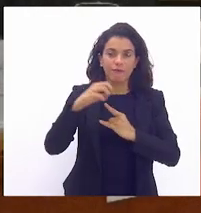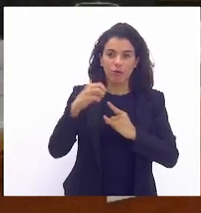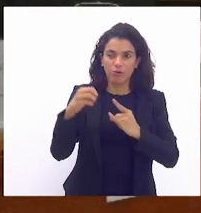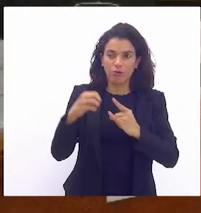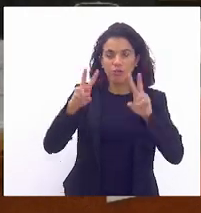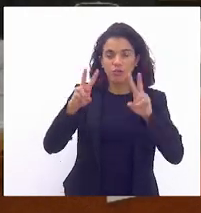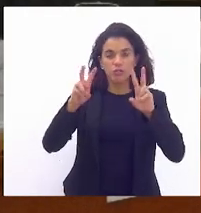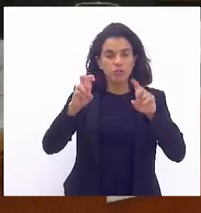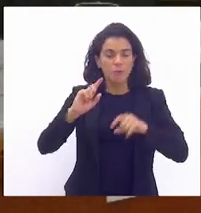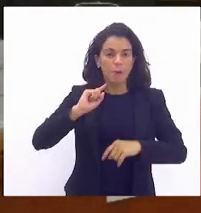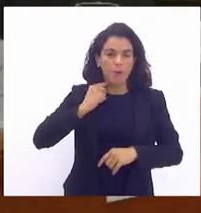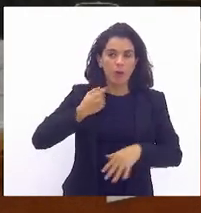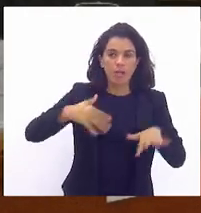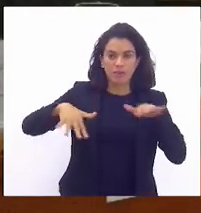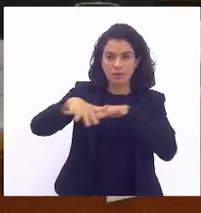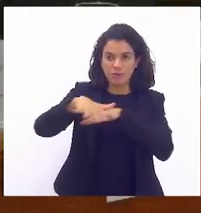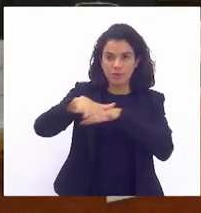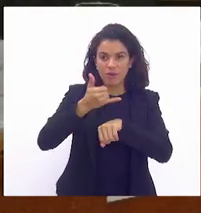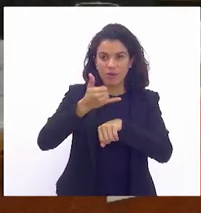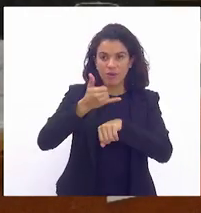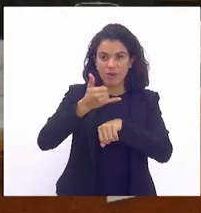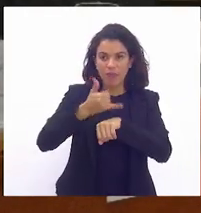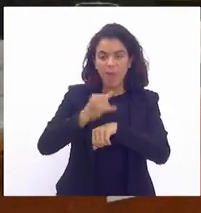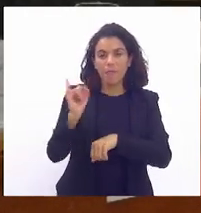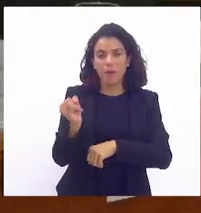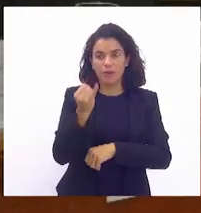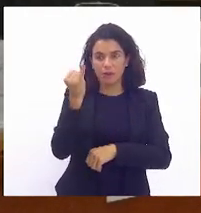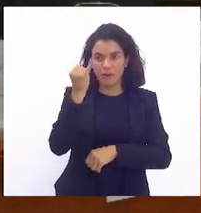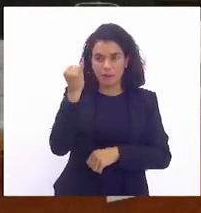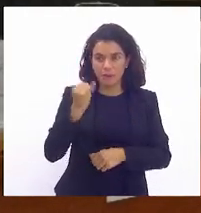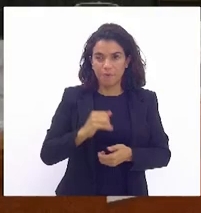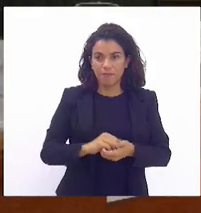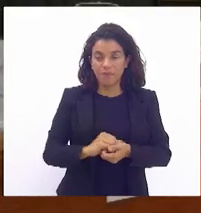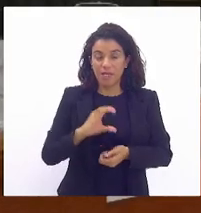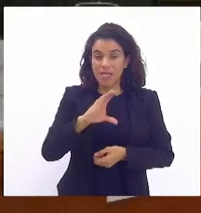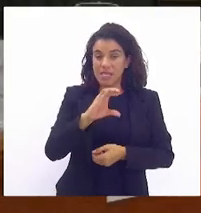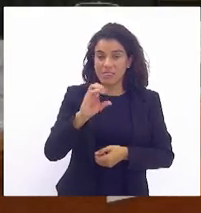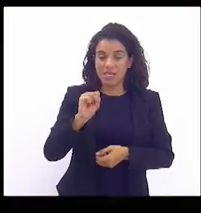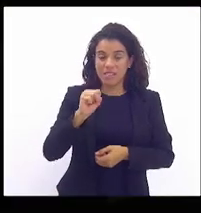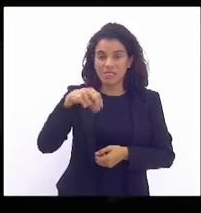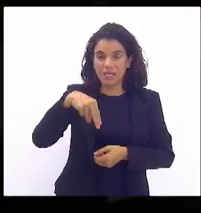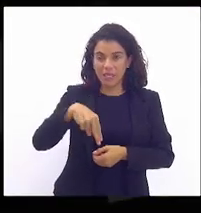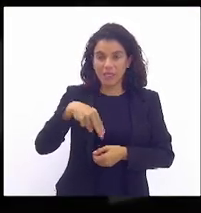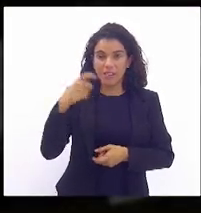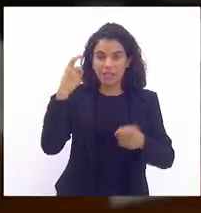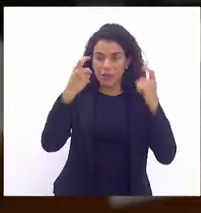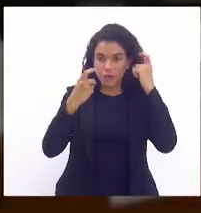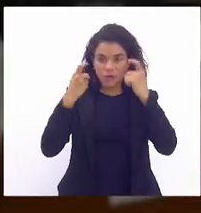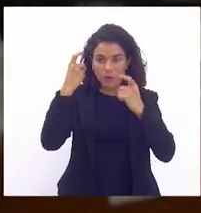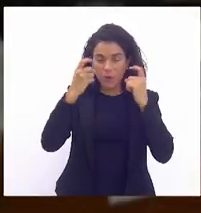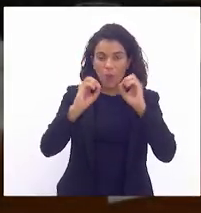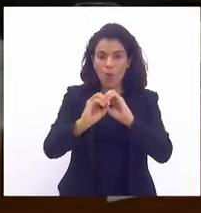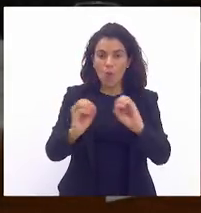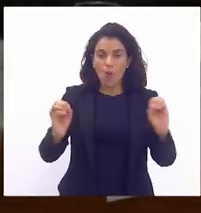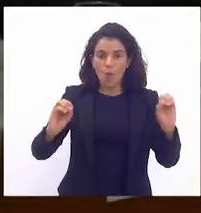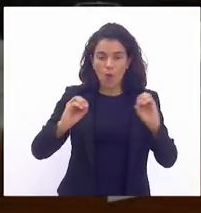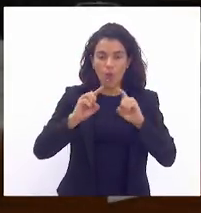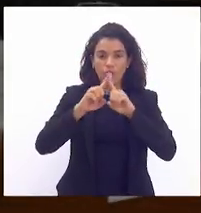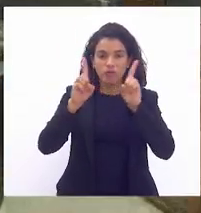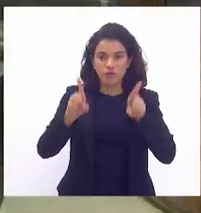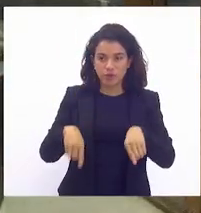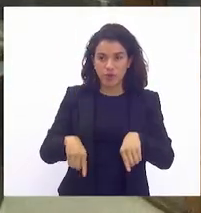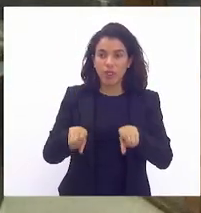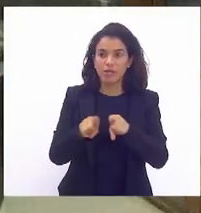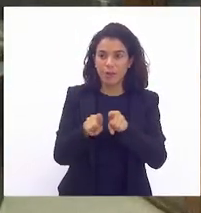a poluição e a saúde de Volta Redonda seria importante. A CCN, que não se preocupa nem um pouco com seus trabalhadores, eu